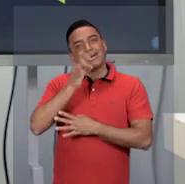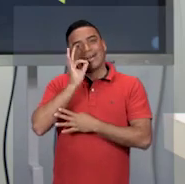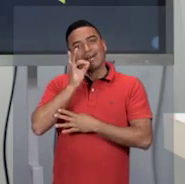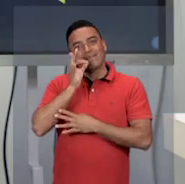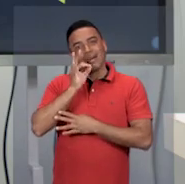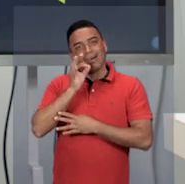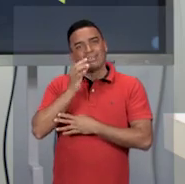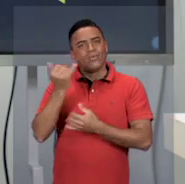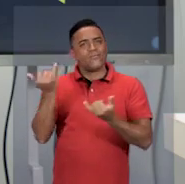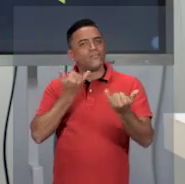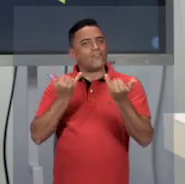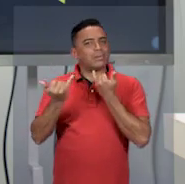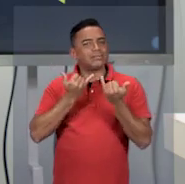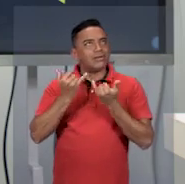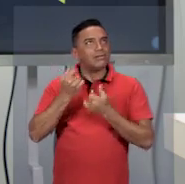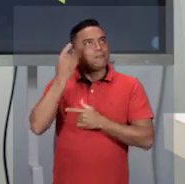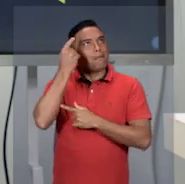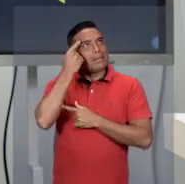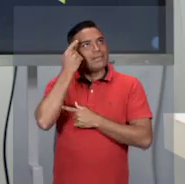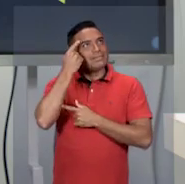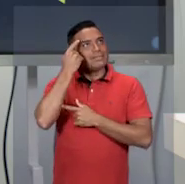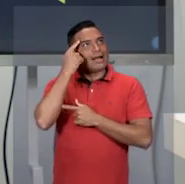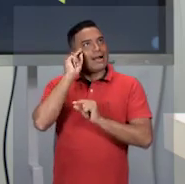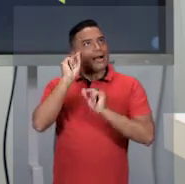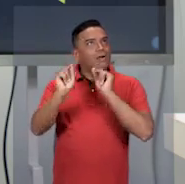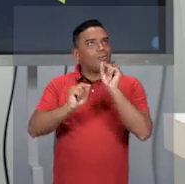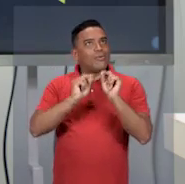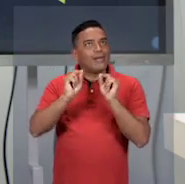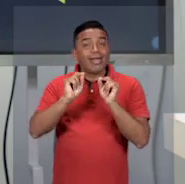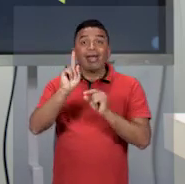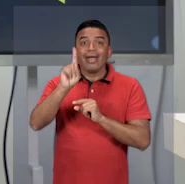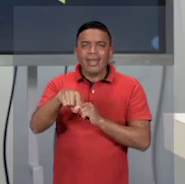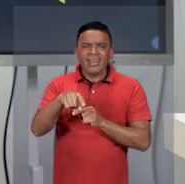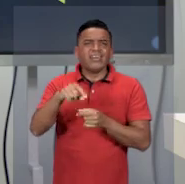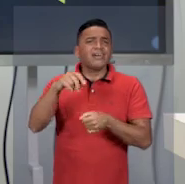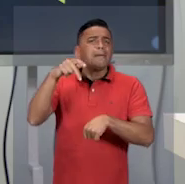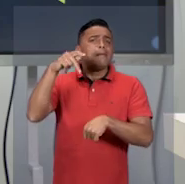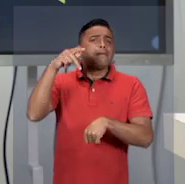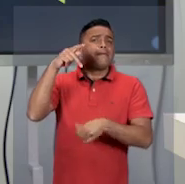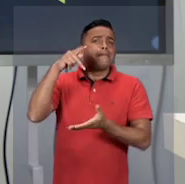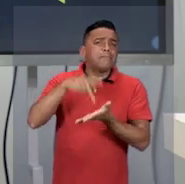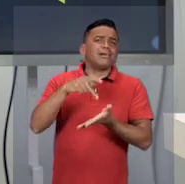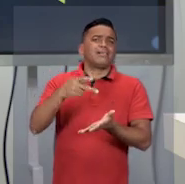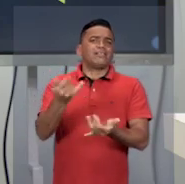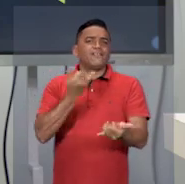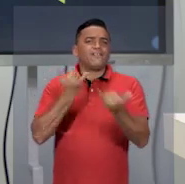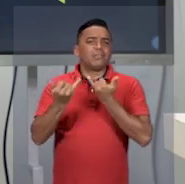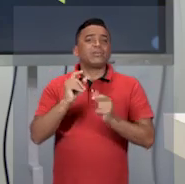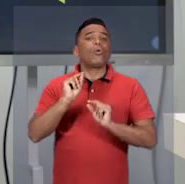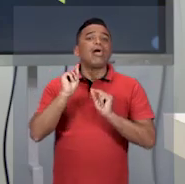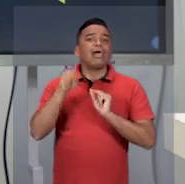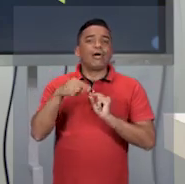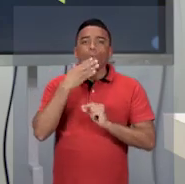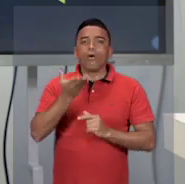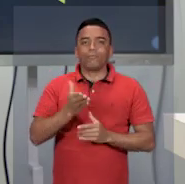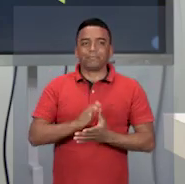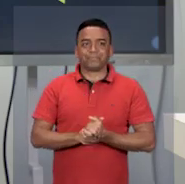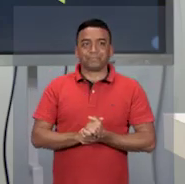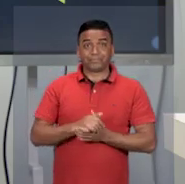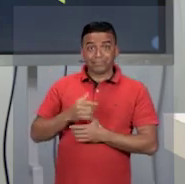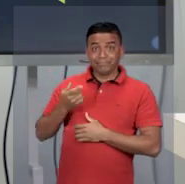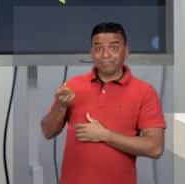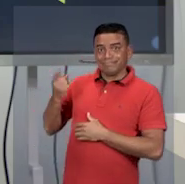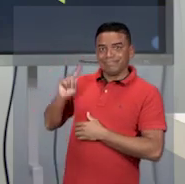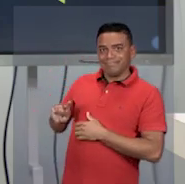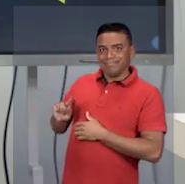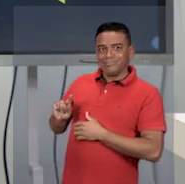instigar a pensar um pouco sobre e entender qual é a mensagem que ela quer passar. Logo embaixo, nós